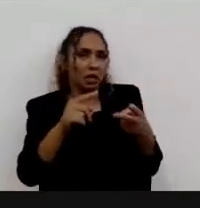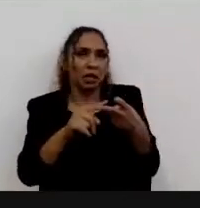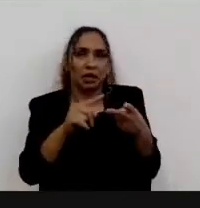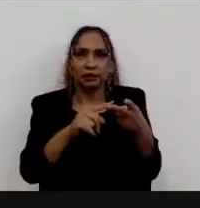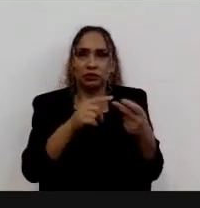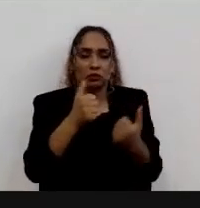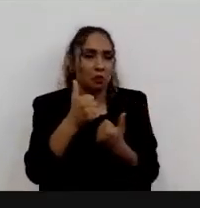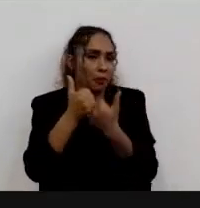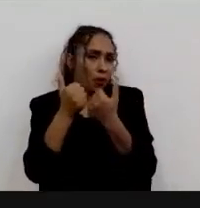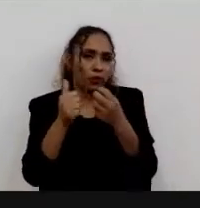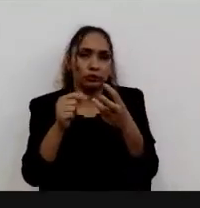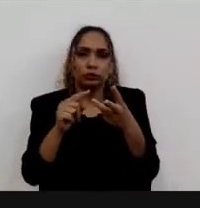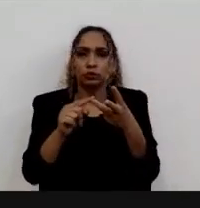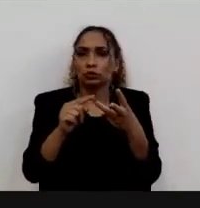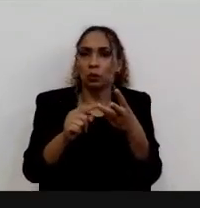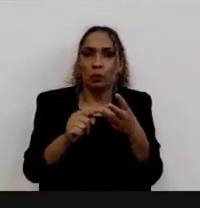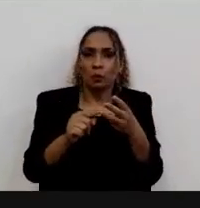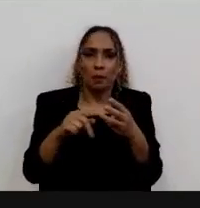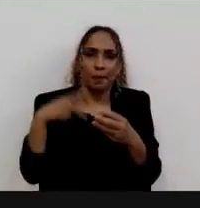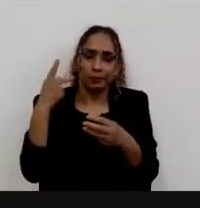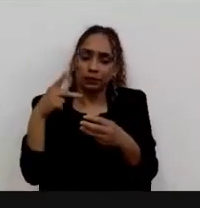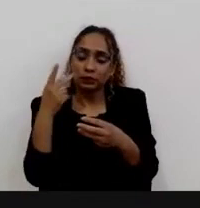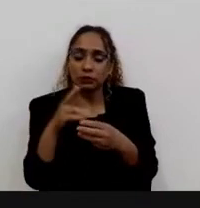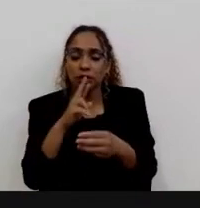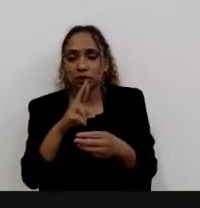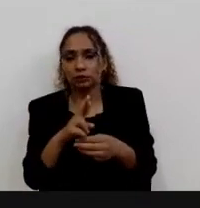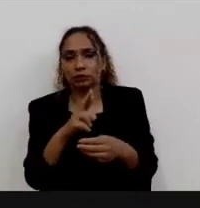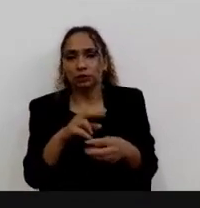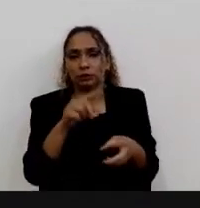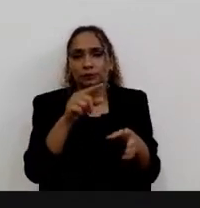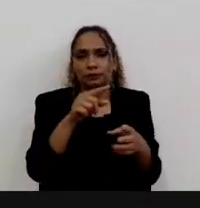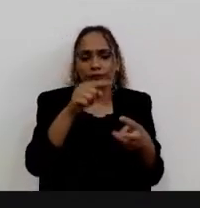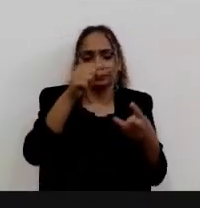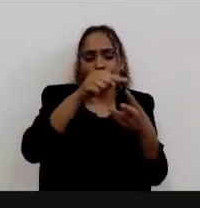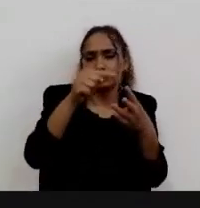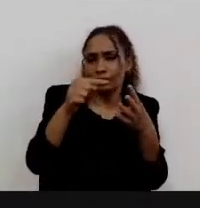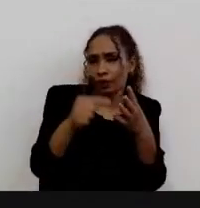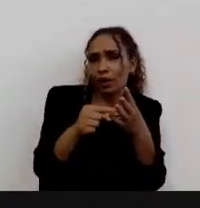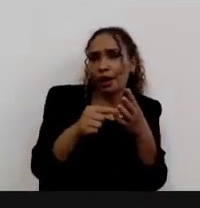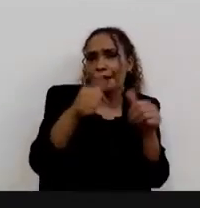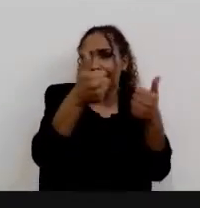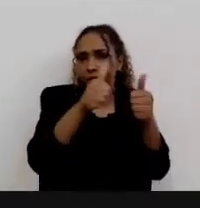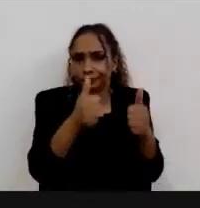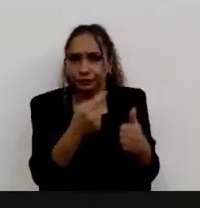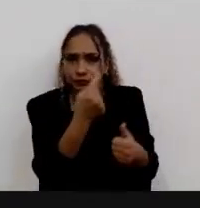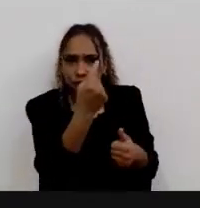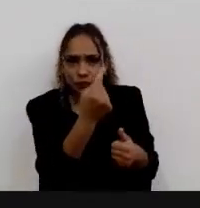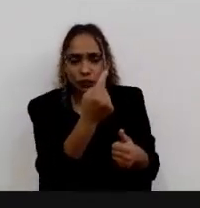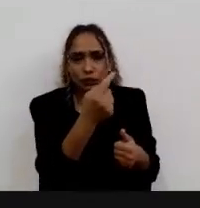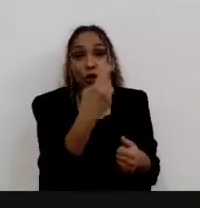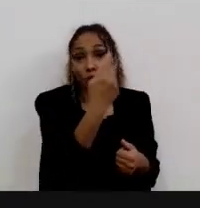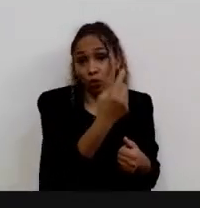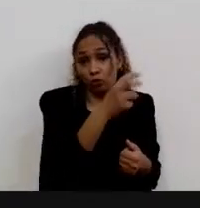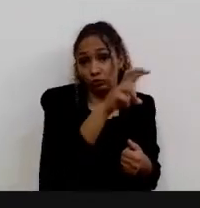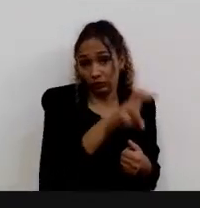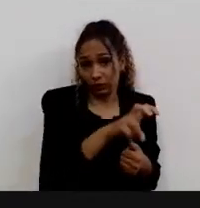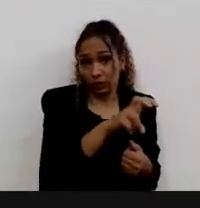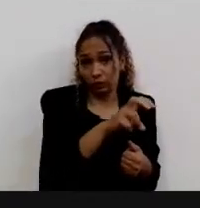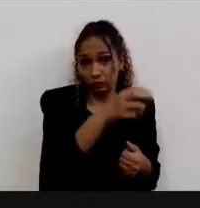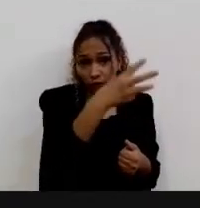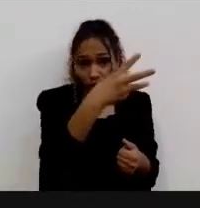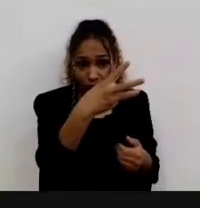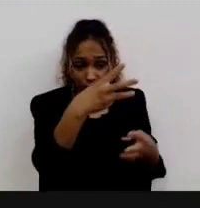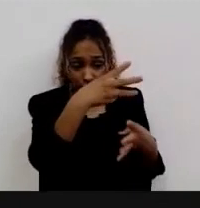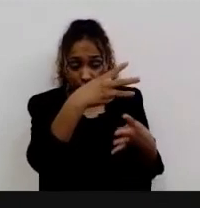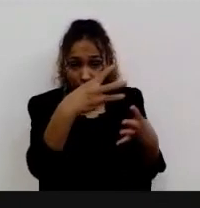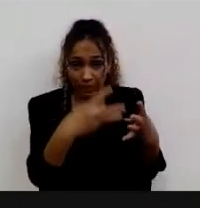parlamentar responderam. Para cada pergunta, ele podia avaliar de 1 a 5. O senador 1 avaliou 3, né, respondeu 3 para